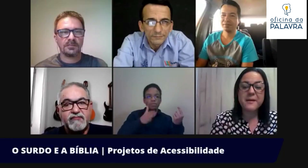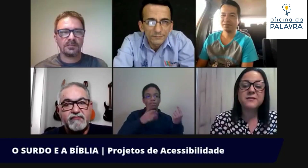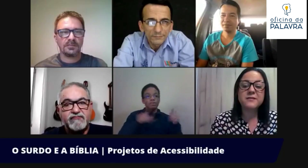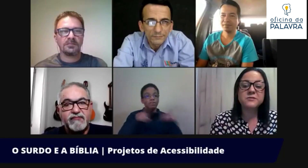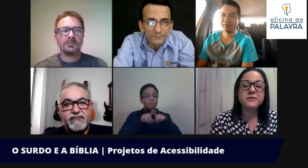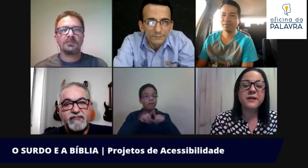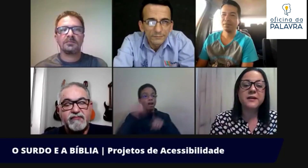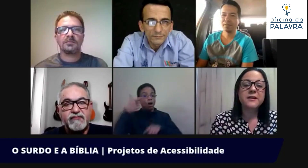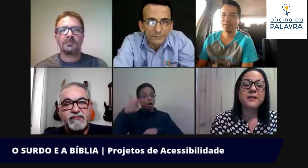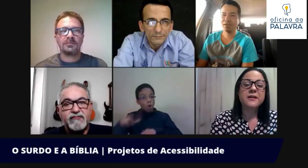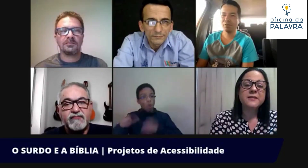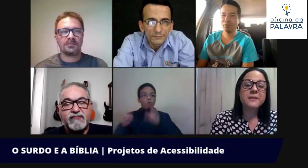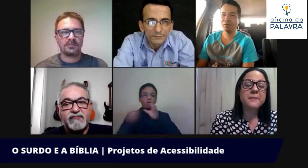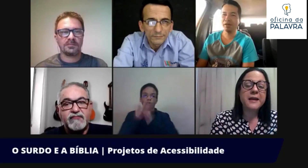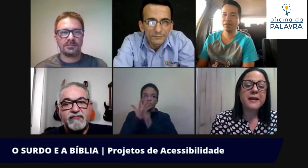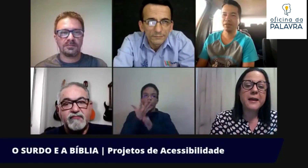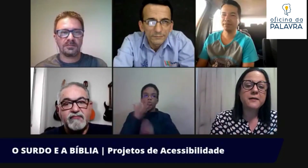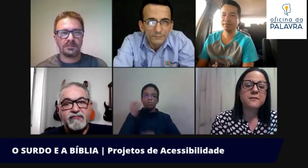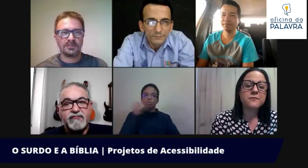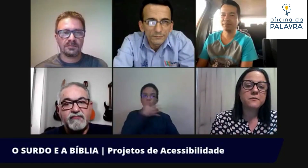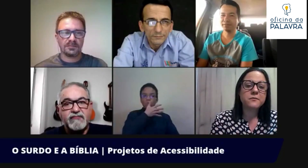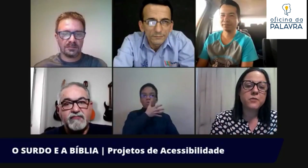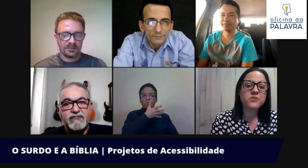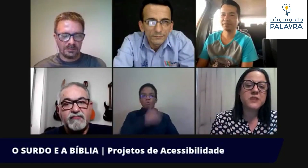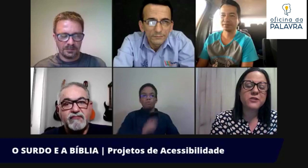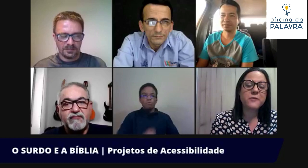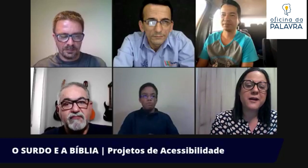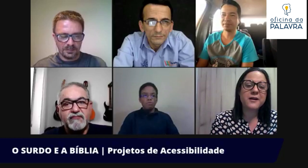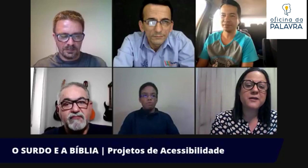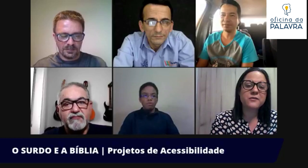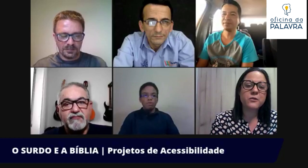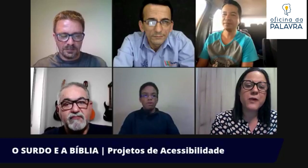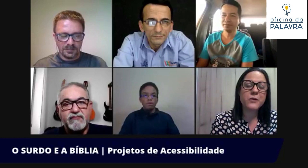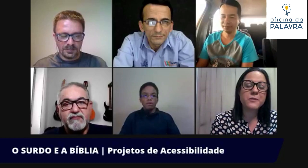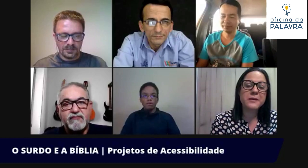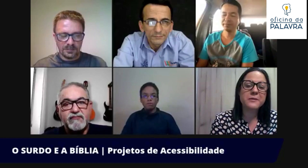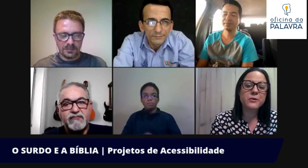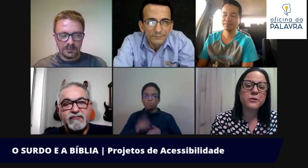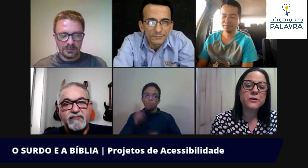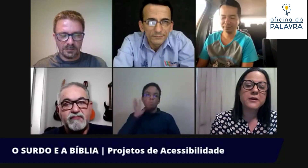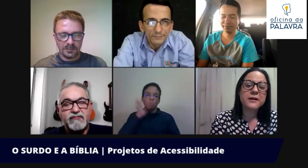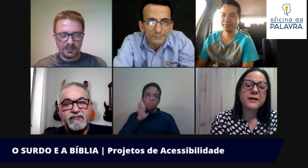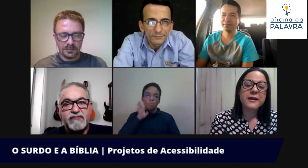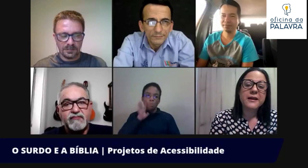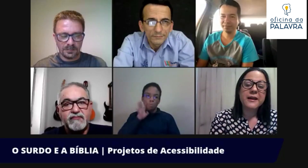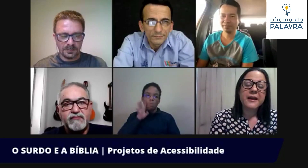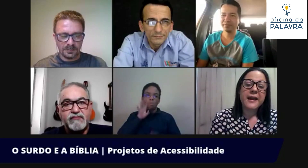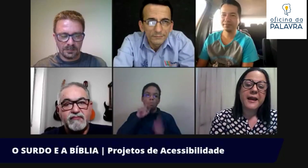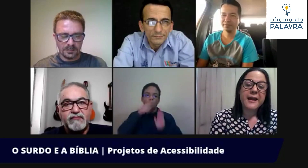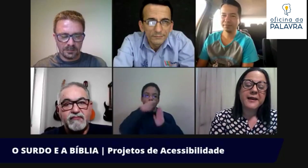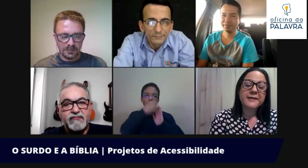estão trabalhando, né? Também que é um projeto bacana, o Manuário Bíblico.